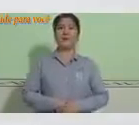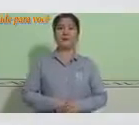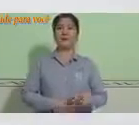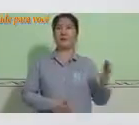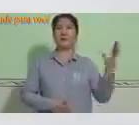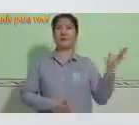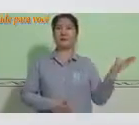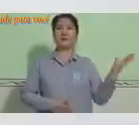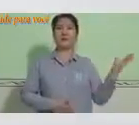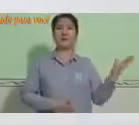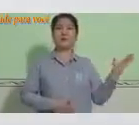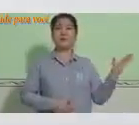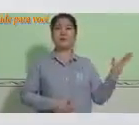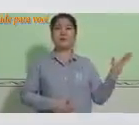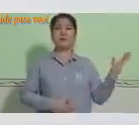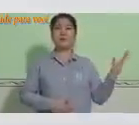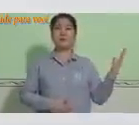mãos.